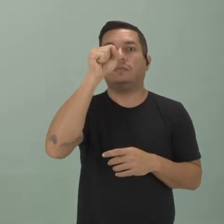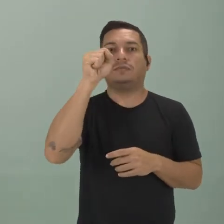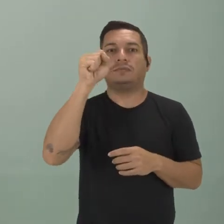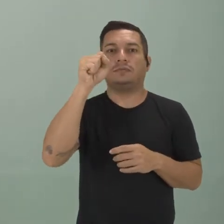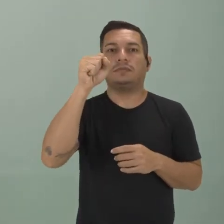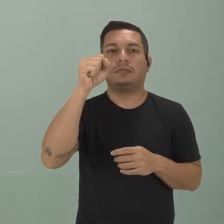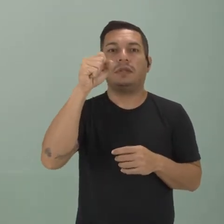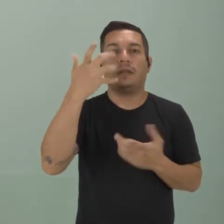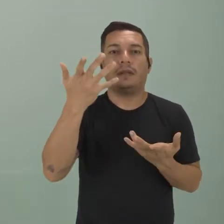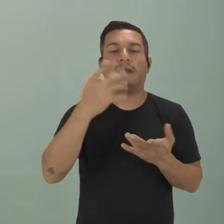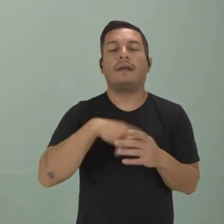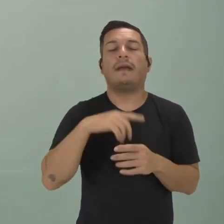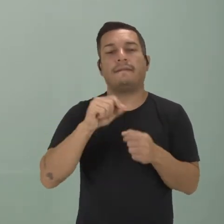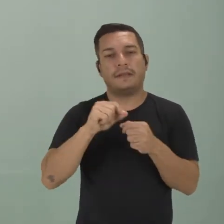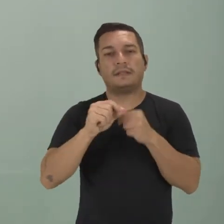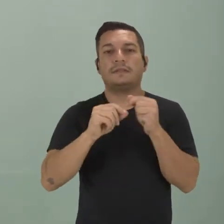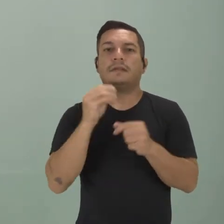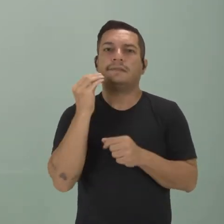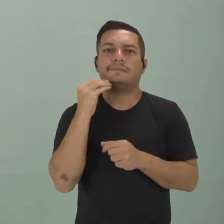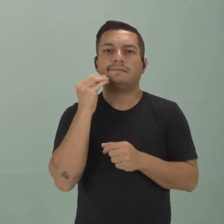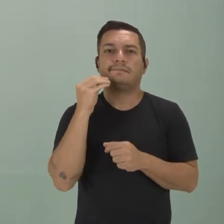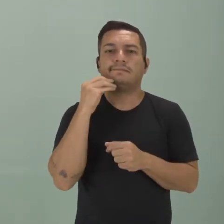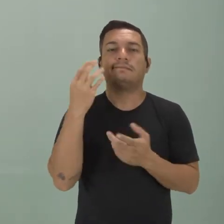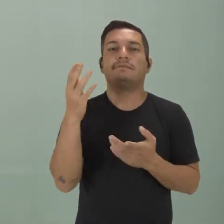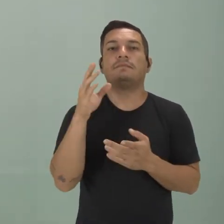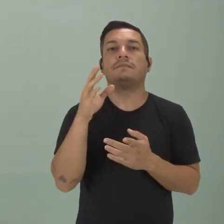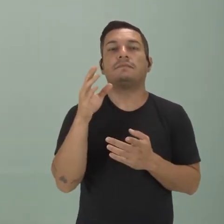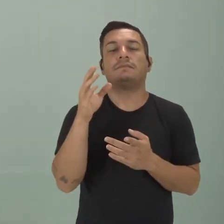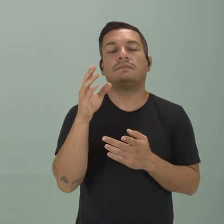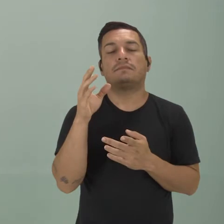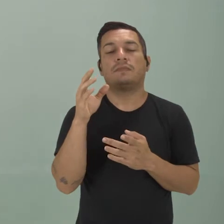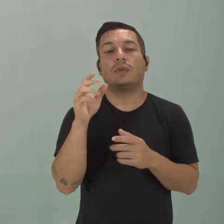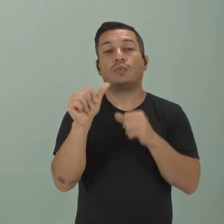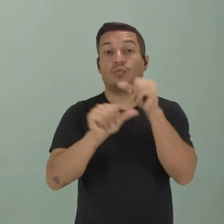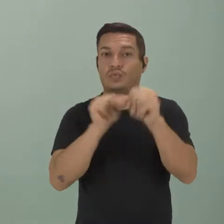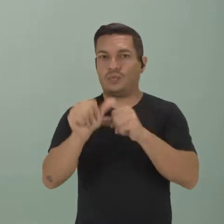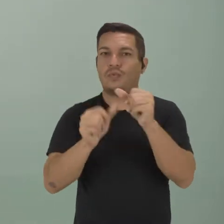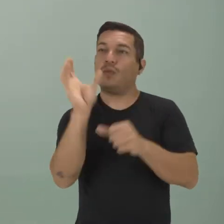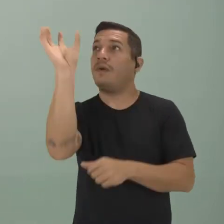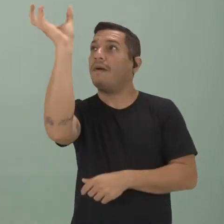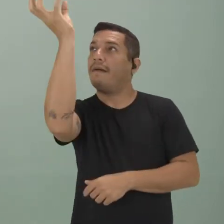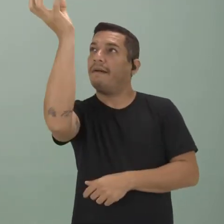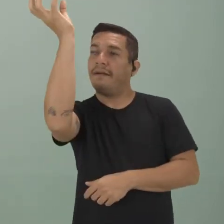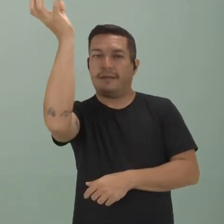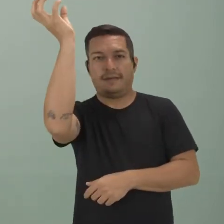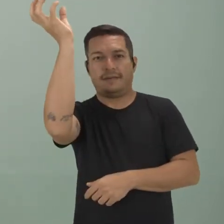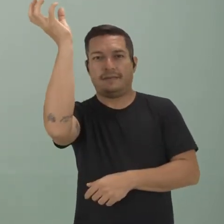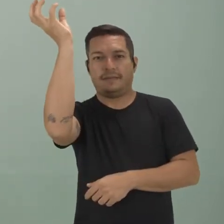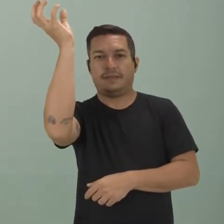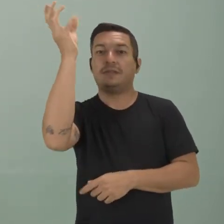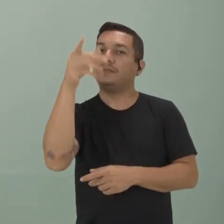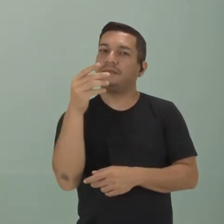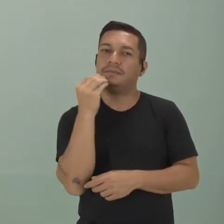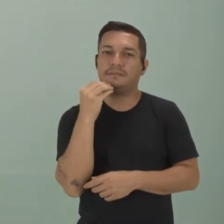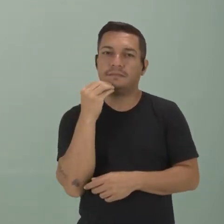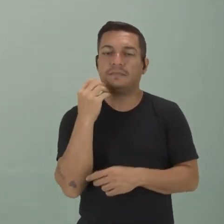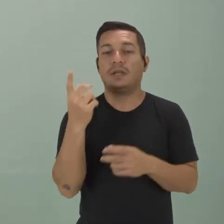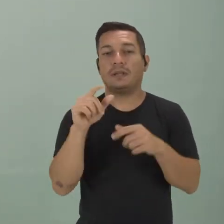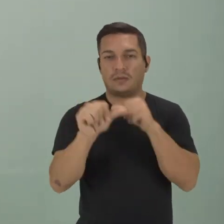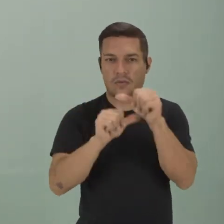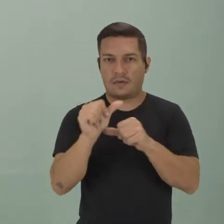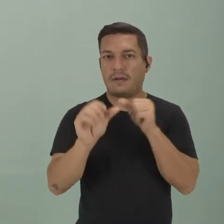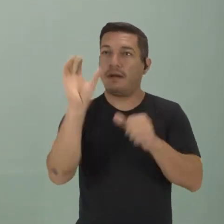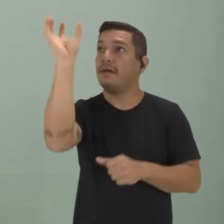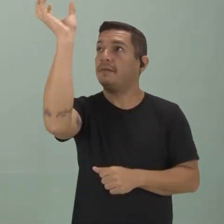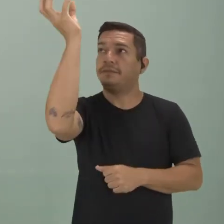muito forte, por exemplo. E aí você foi lá e fez um experimento. Que experimento é esse? Você trocou a lâmpada. Então você experimentou.